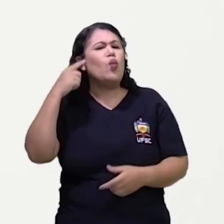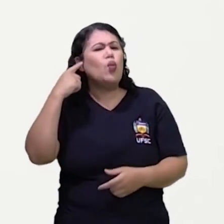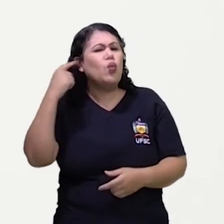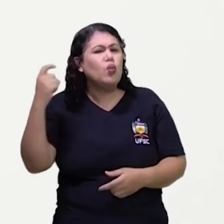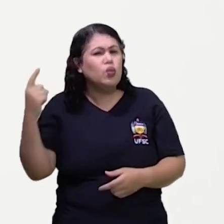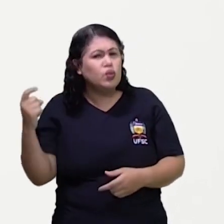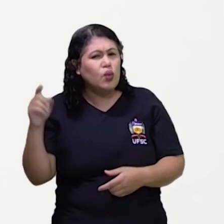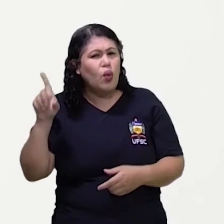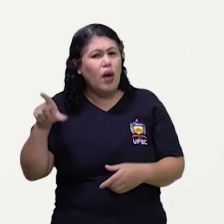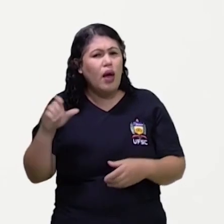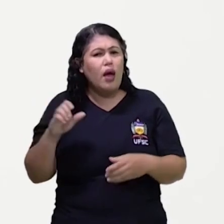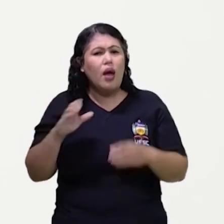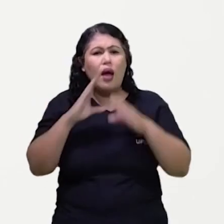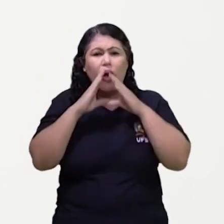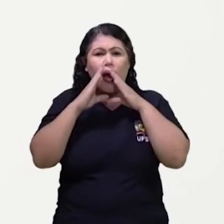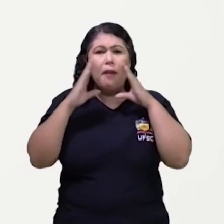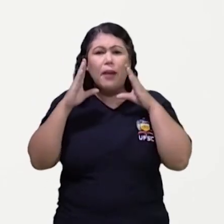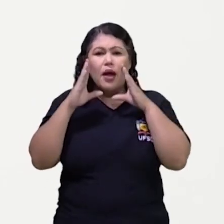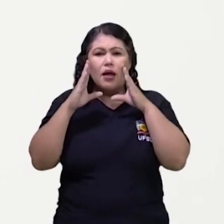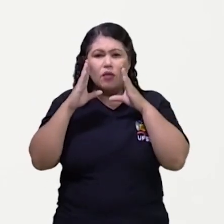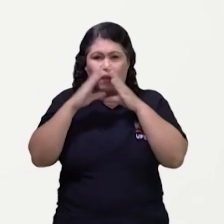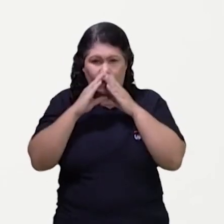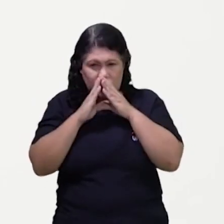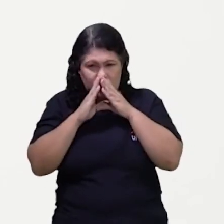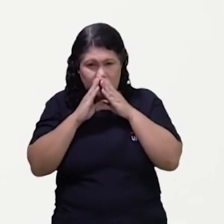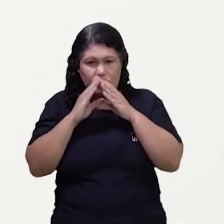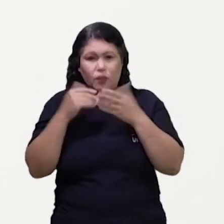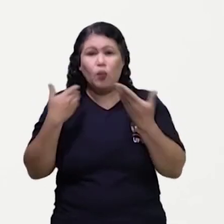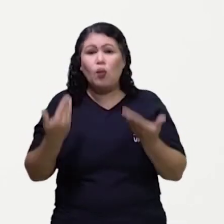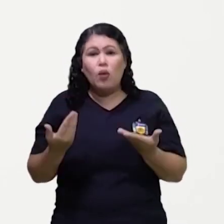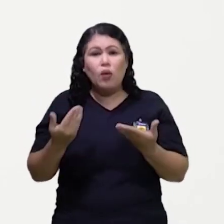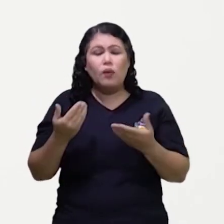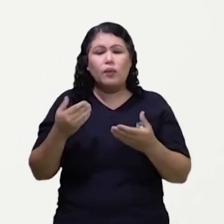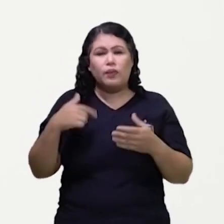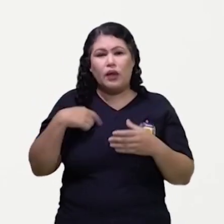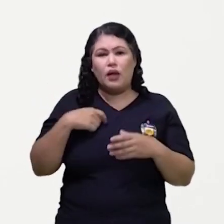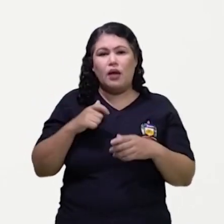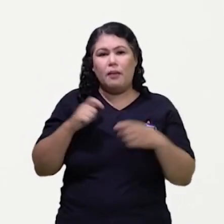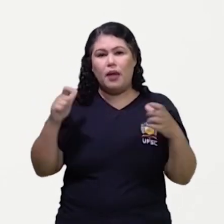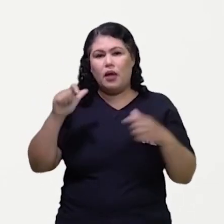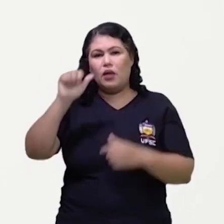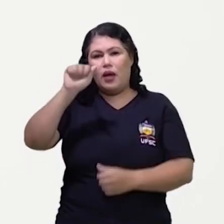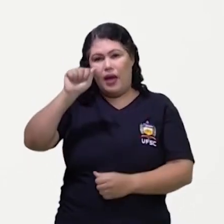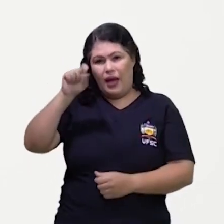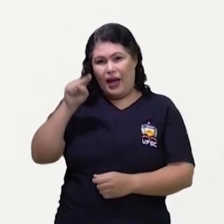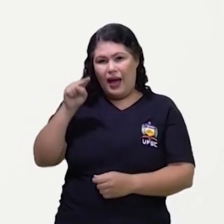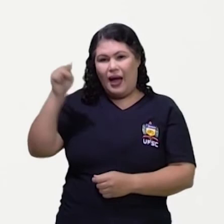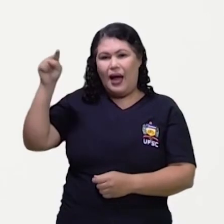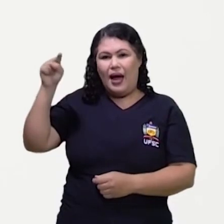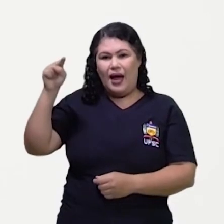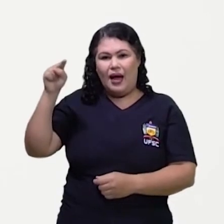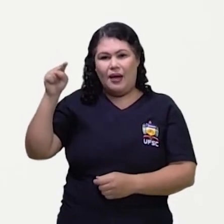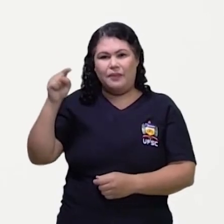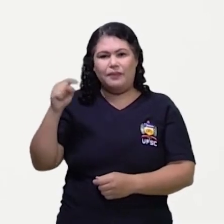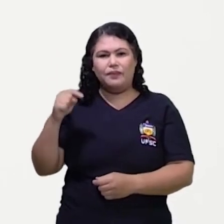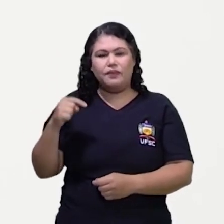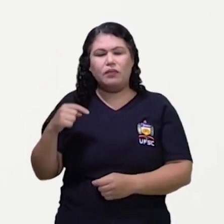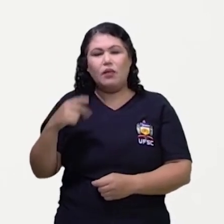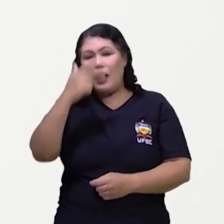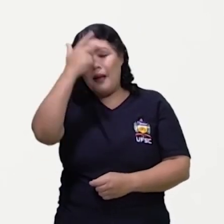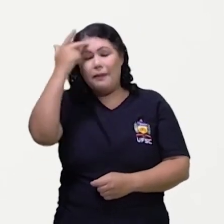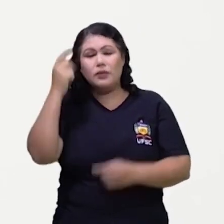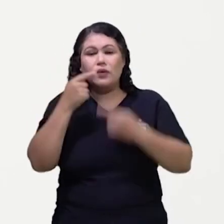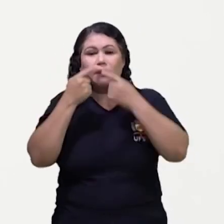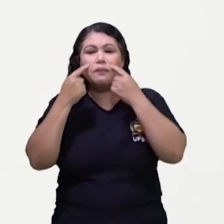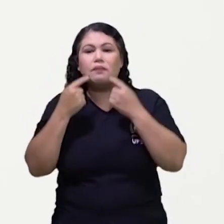aberto? O som dela é aberto. Tá ok? Aberto. Porque a gente vai perceber que o circunflexo